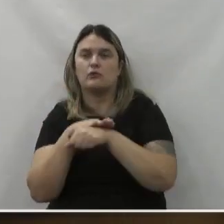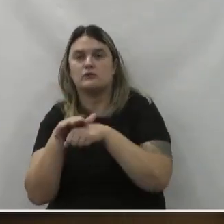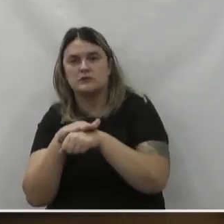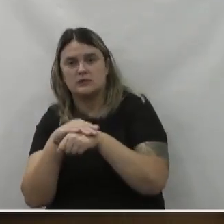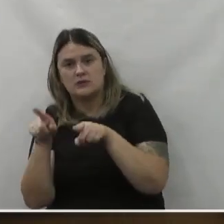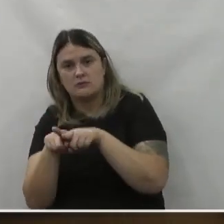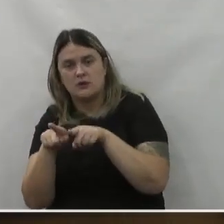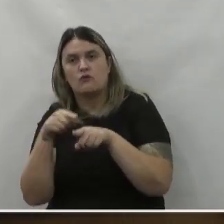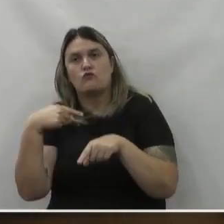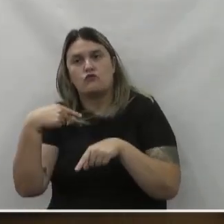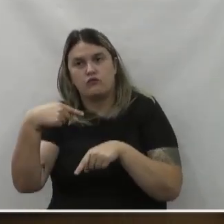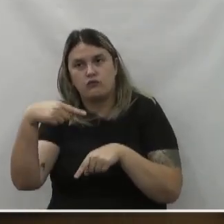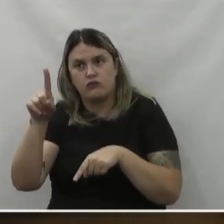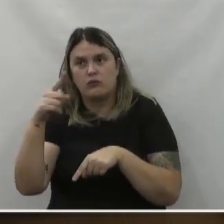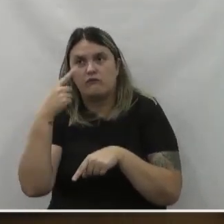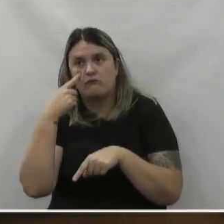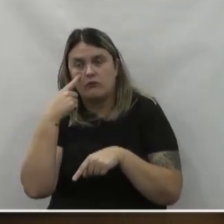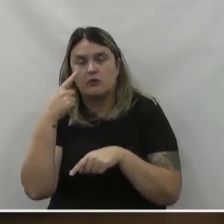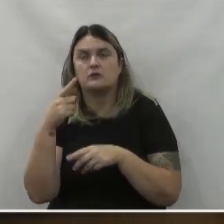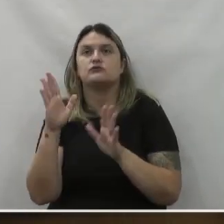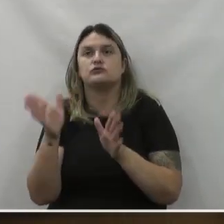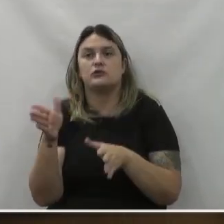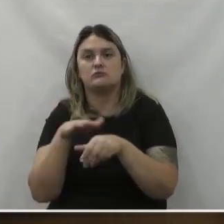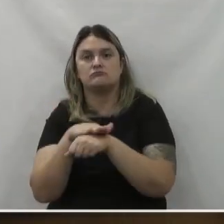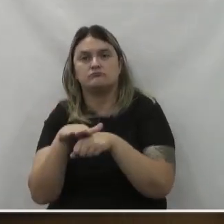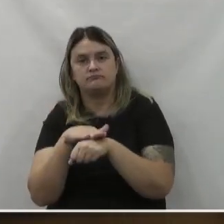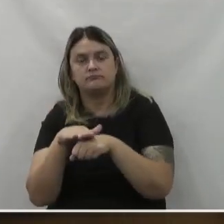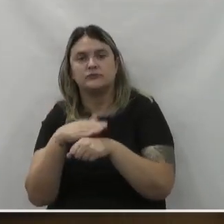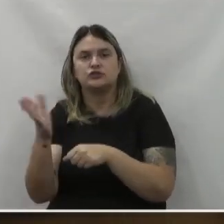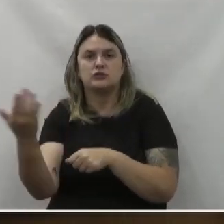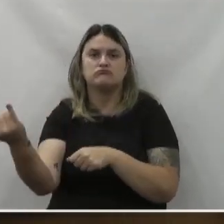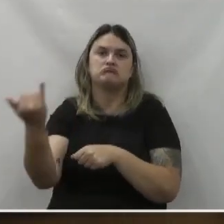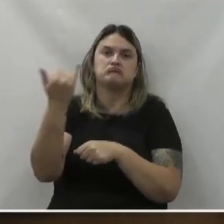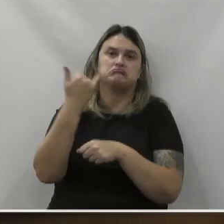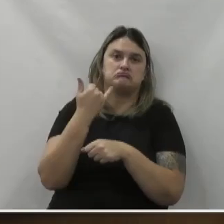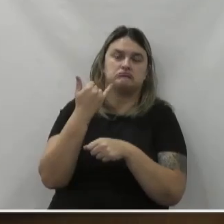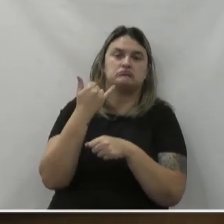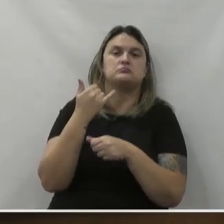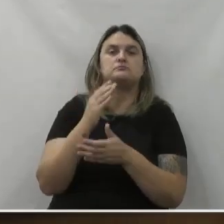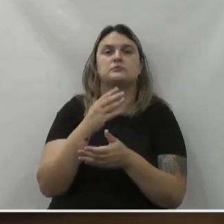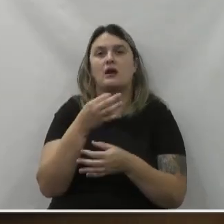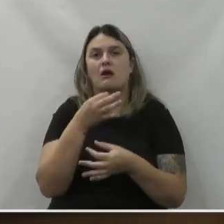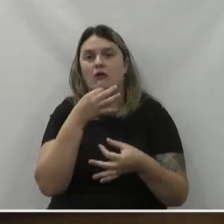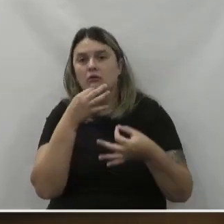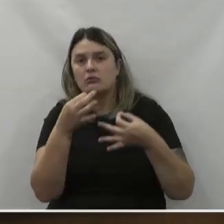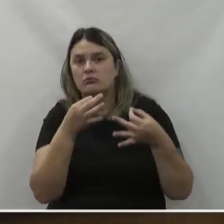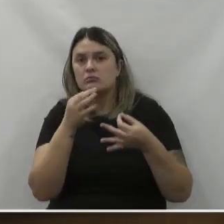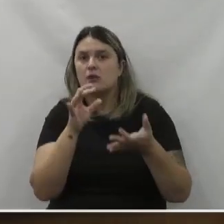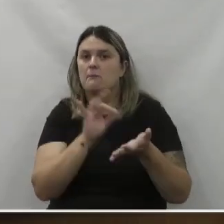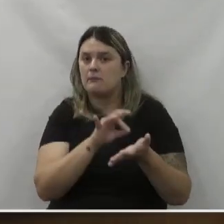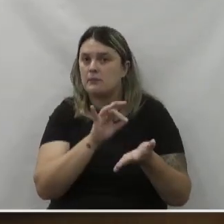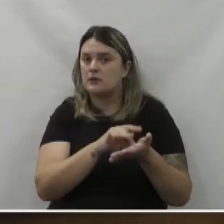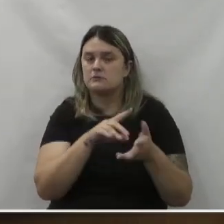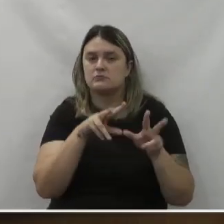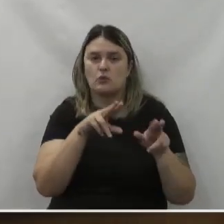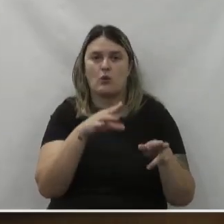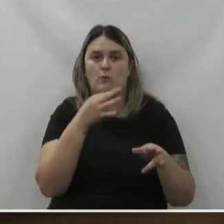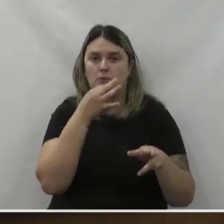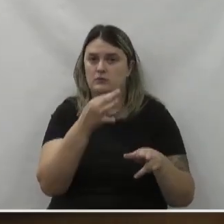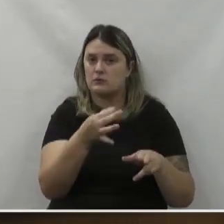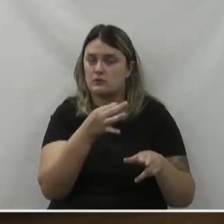já fui atrás, já conversei, já me passou que o posicionamento ainda persiste em relação a